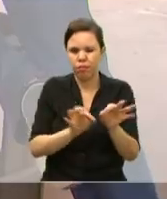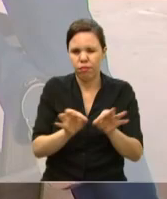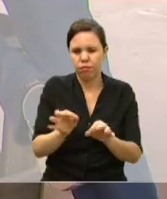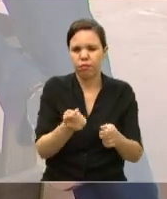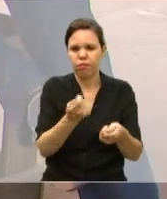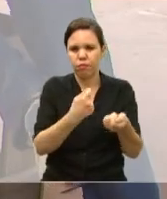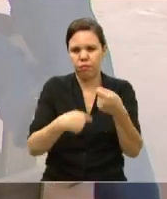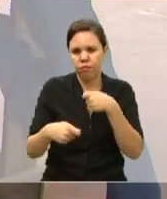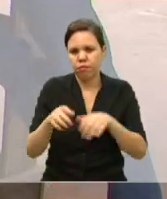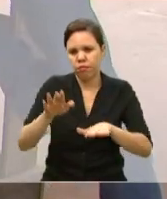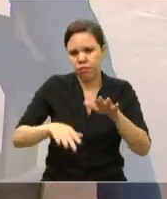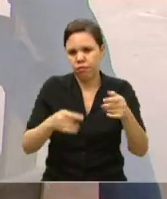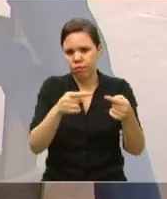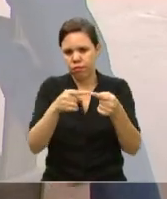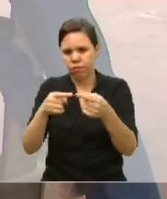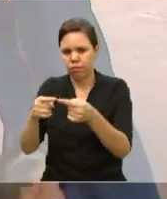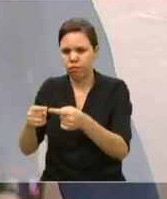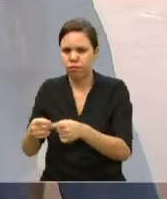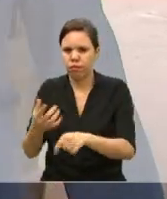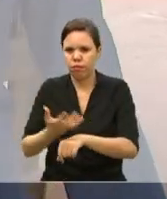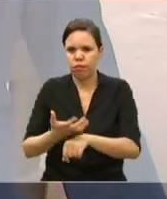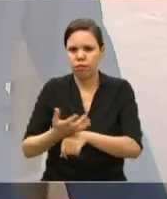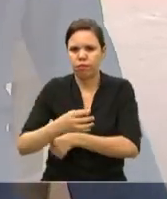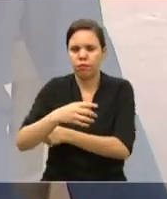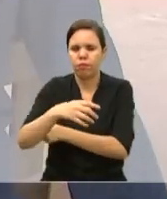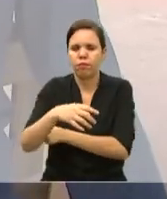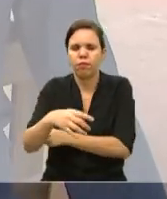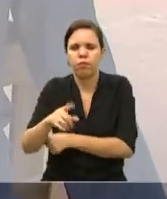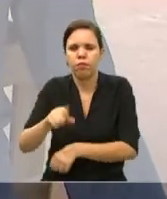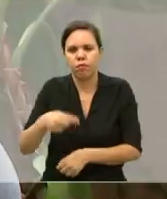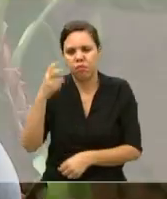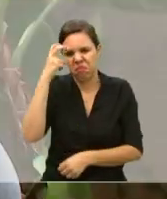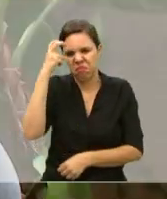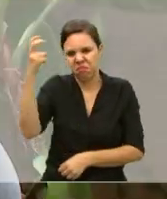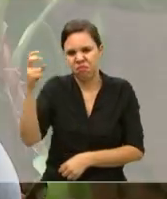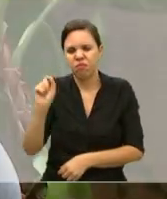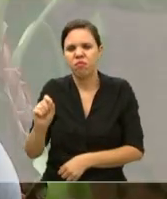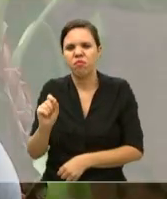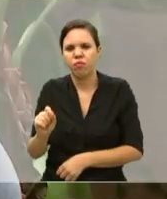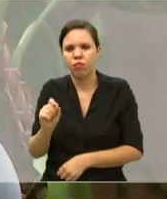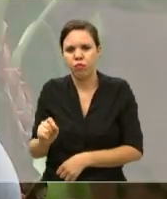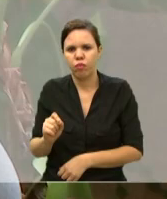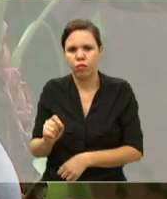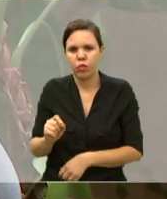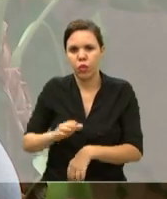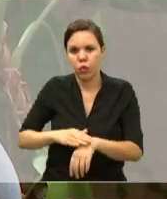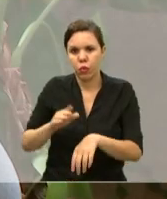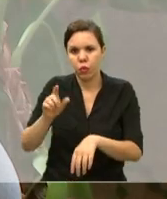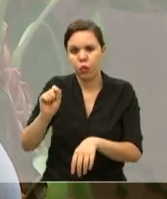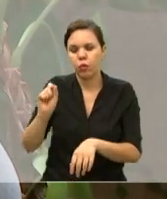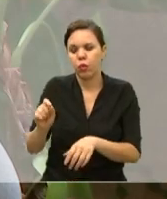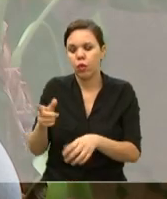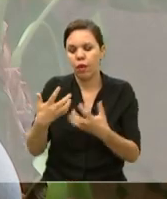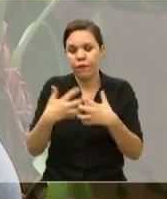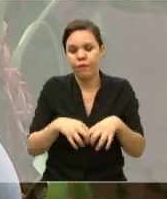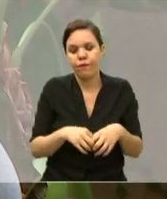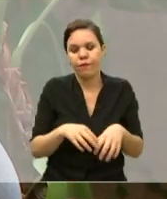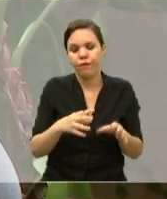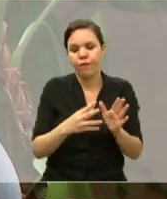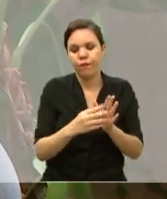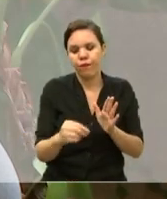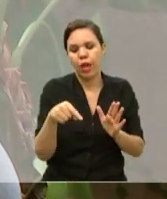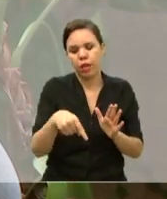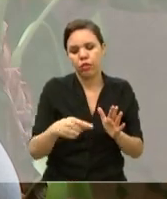de acordo com o currículo Waldorf, que é muito inteligente, né? A gente vê o reflexo no desenvolvimento das